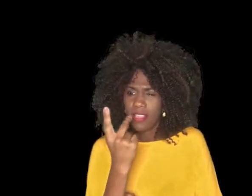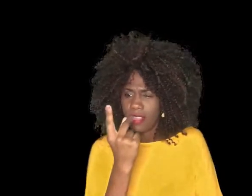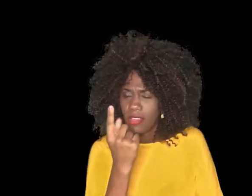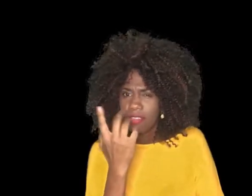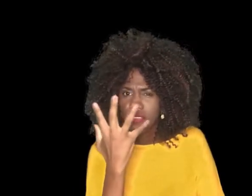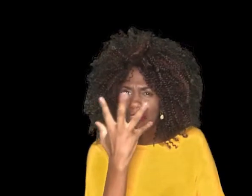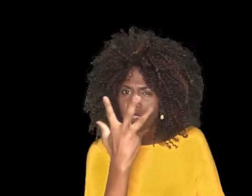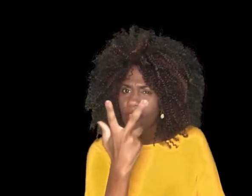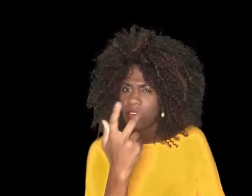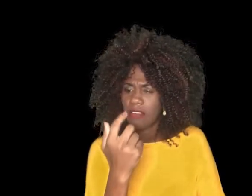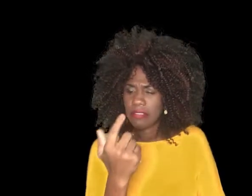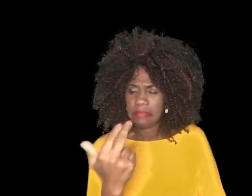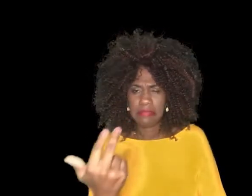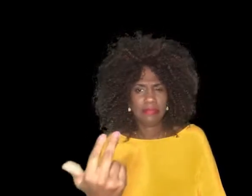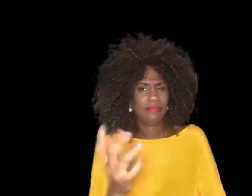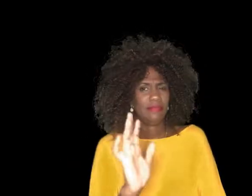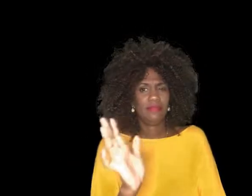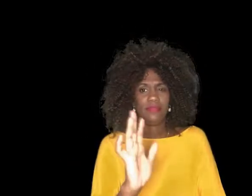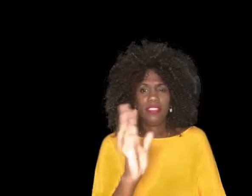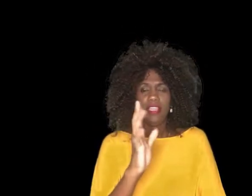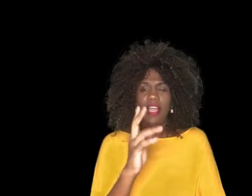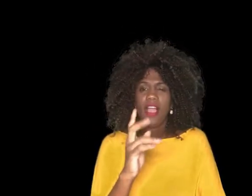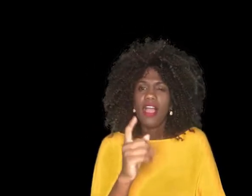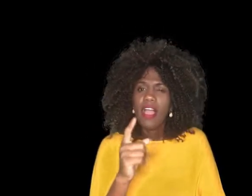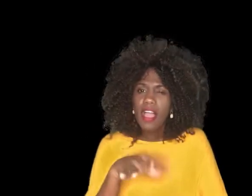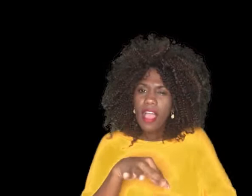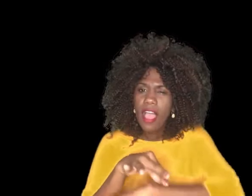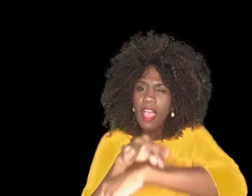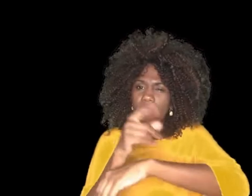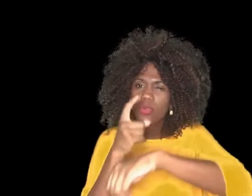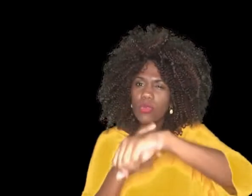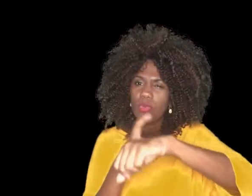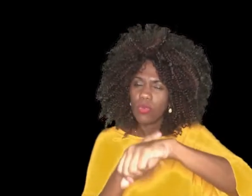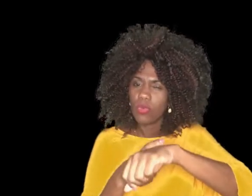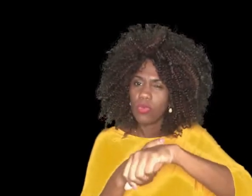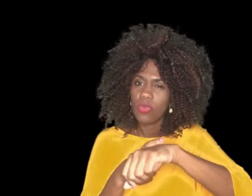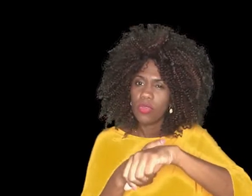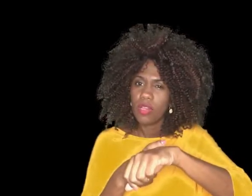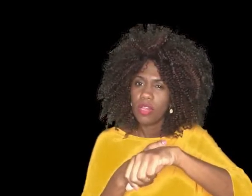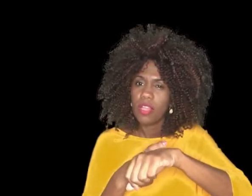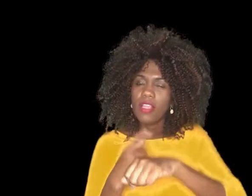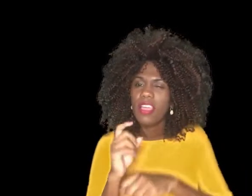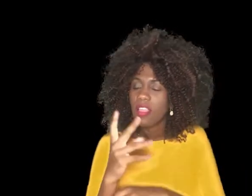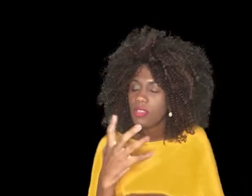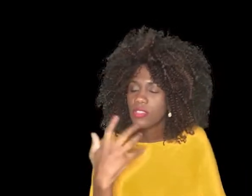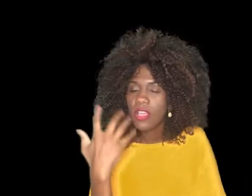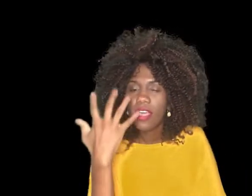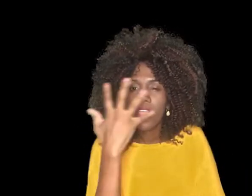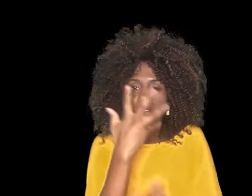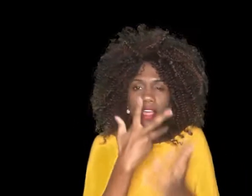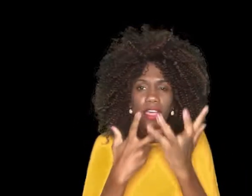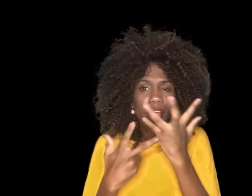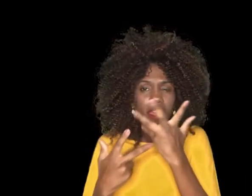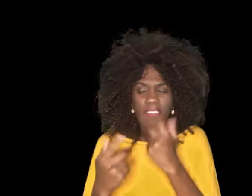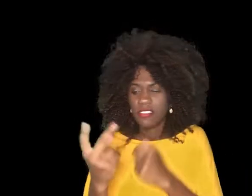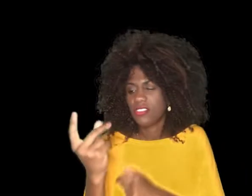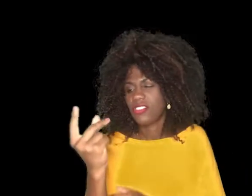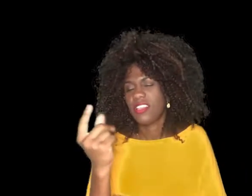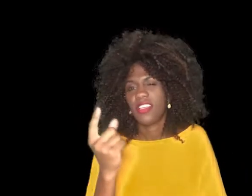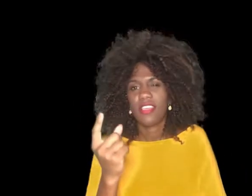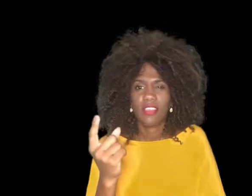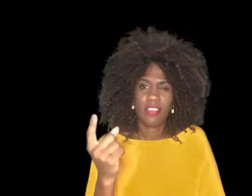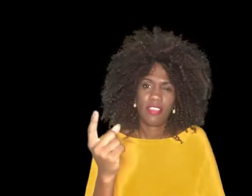dinheiro não. A carne dura, dinheiro não. a formosura, dinheiro e